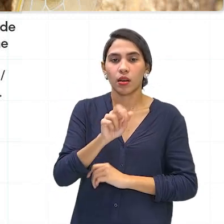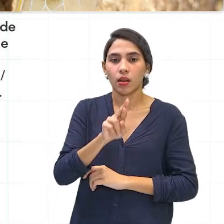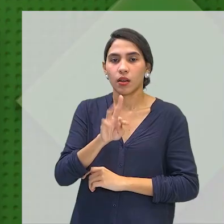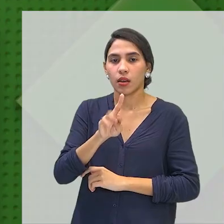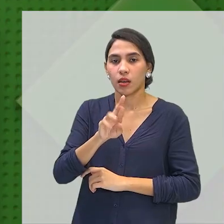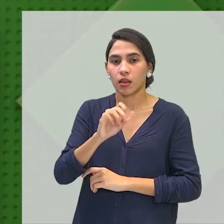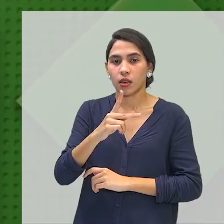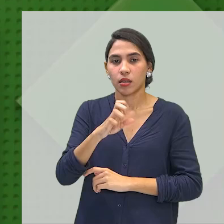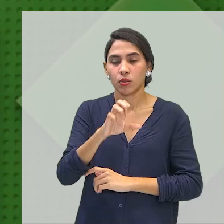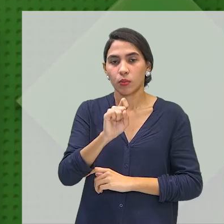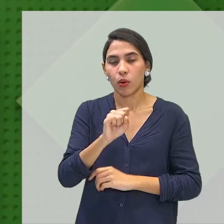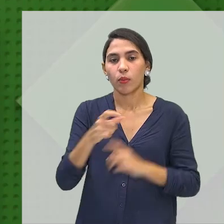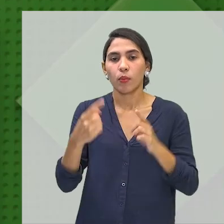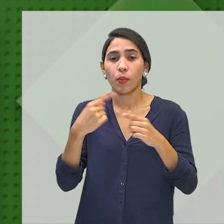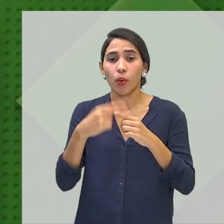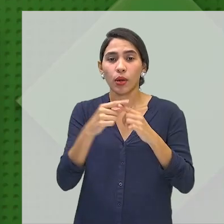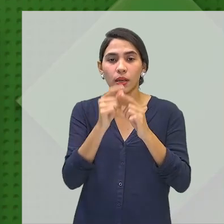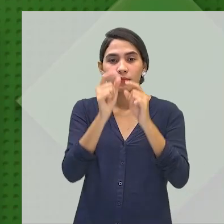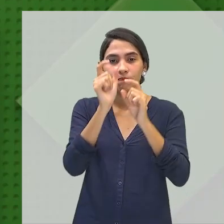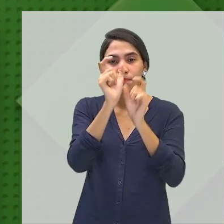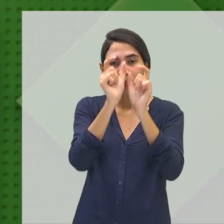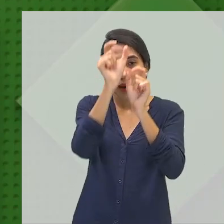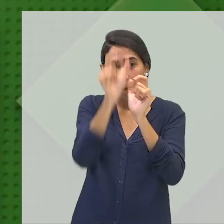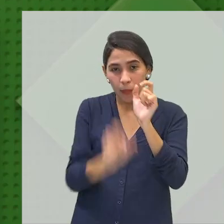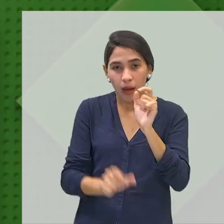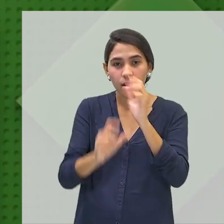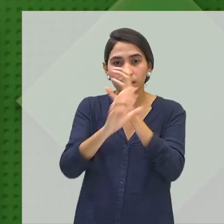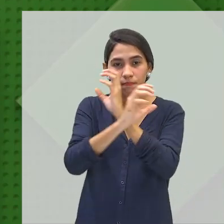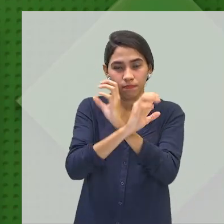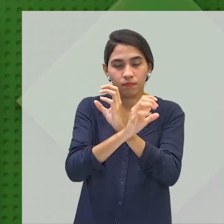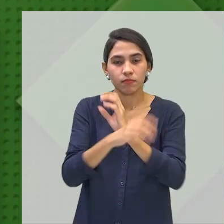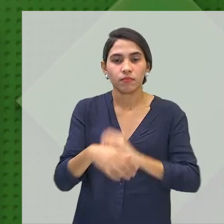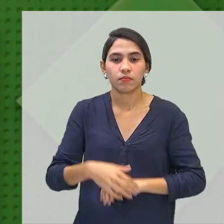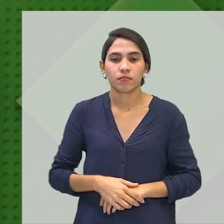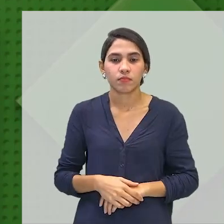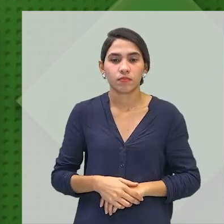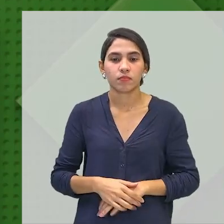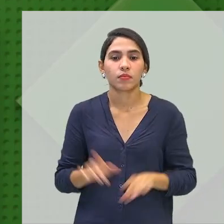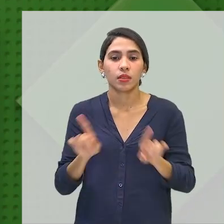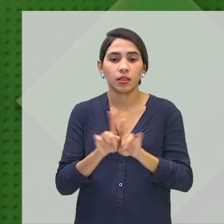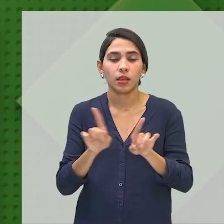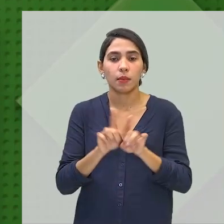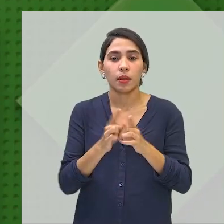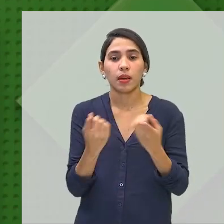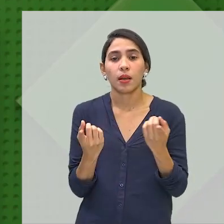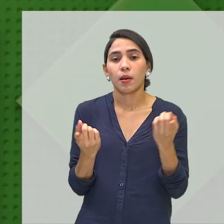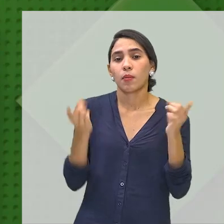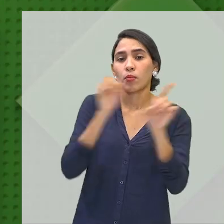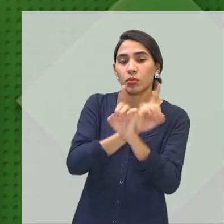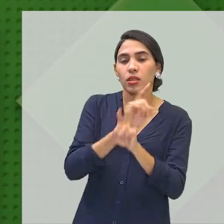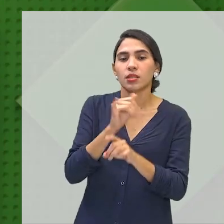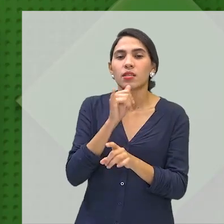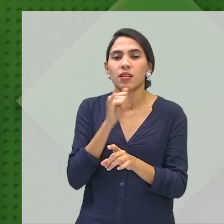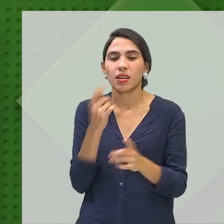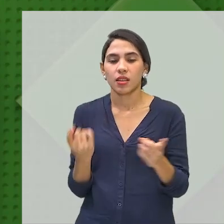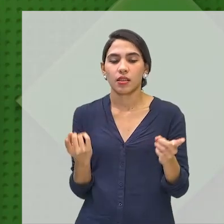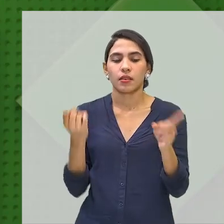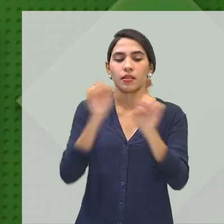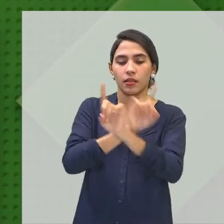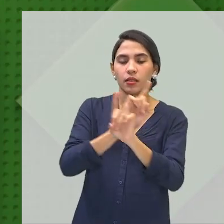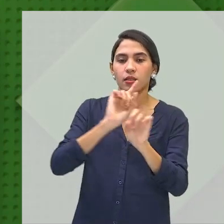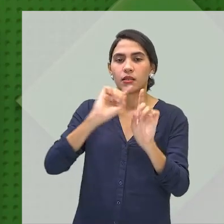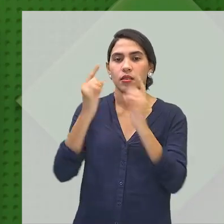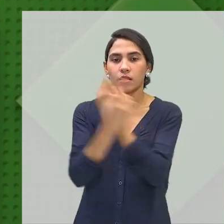causa do seu exoesqueleto, certo? Como a gente pôde relembrar, a equidise, que é a troca, né, como se fosse uma troca ali